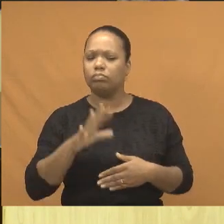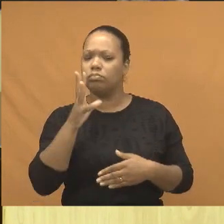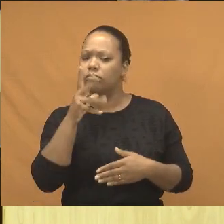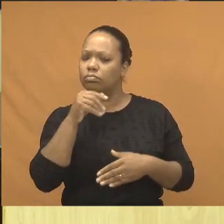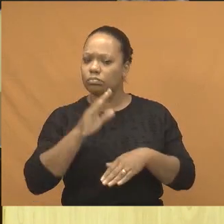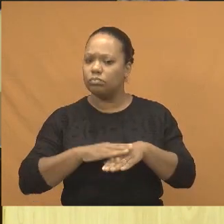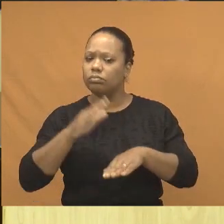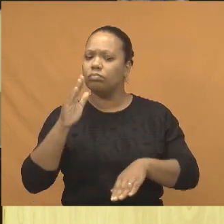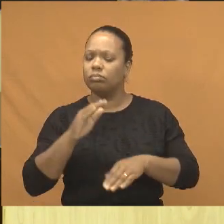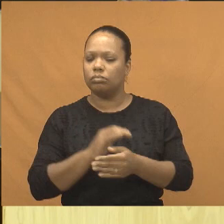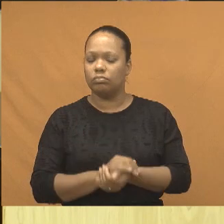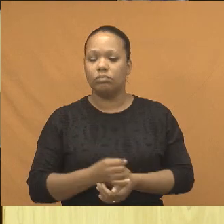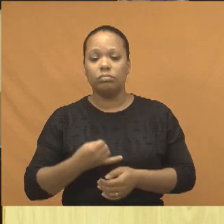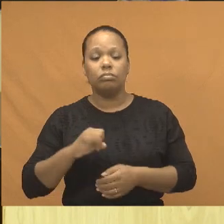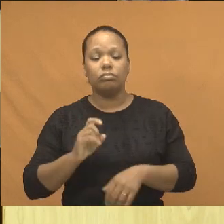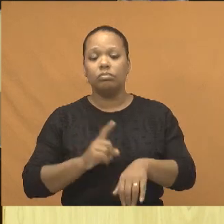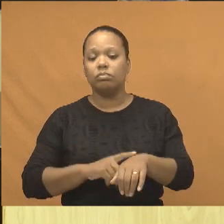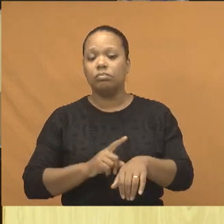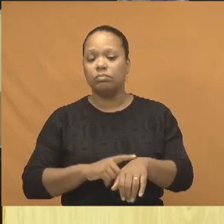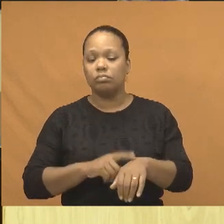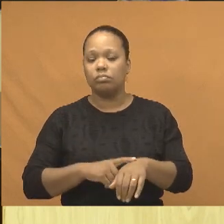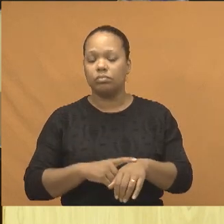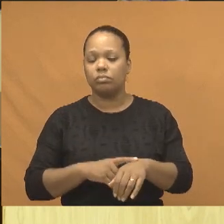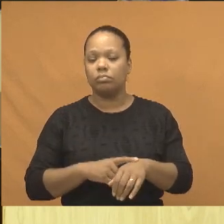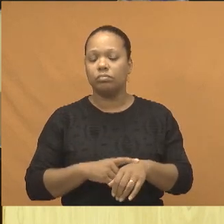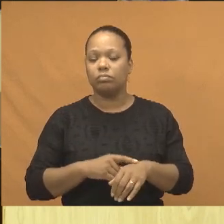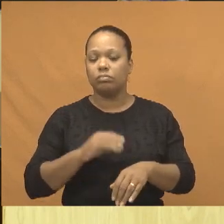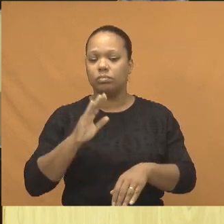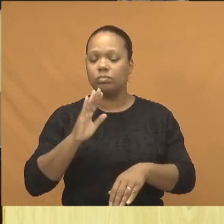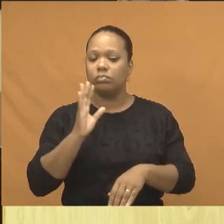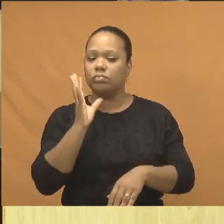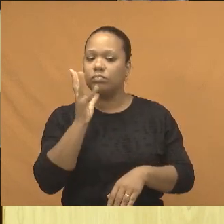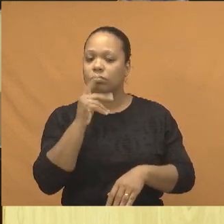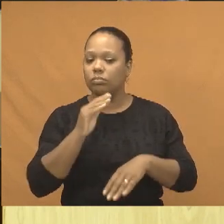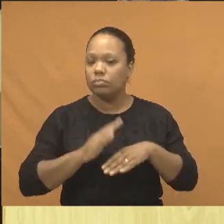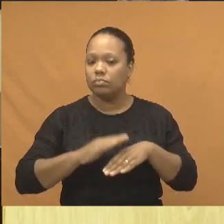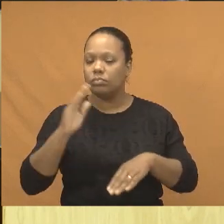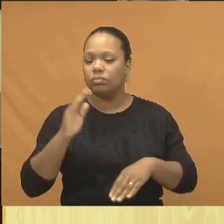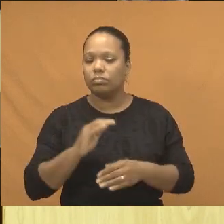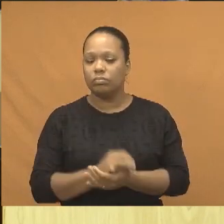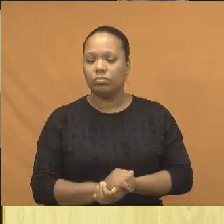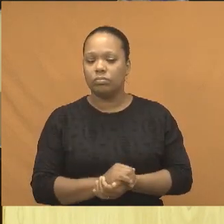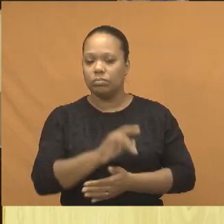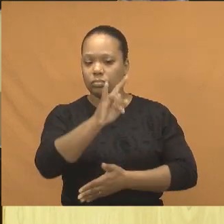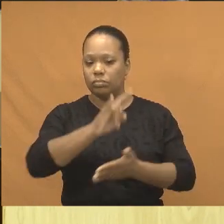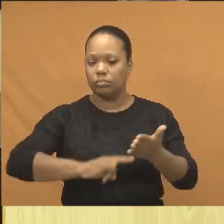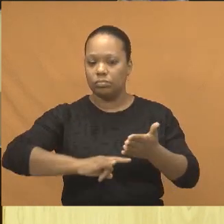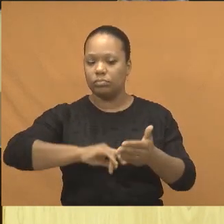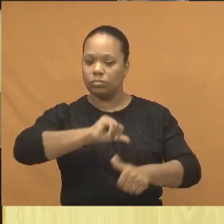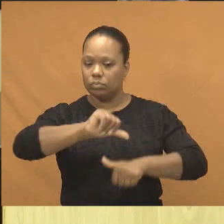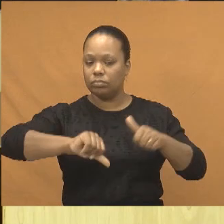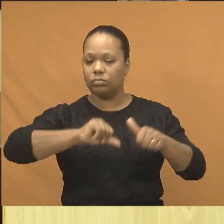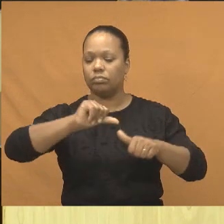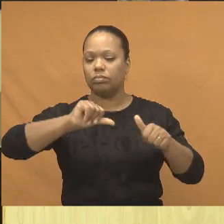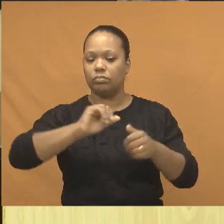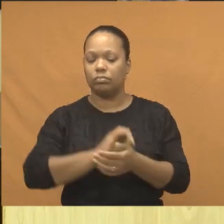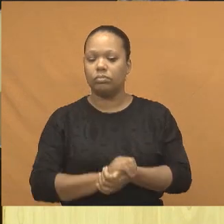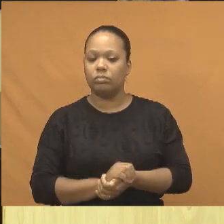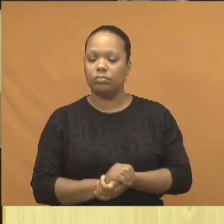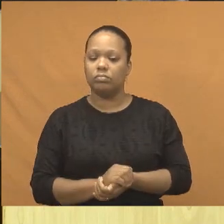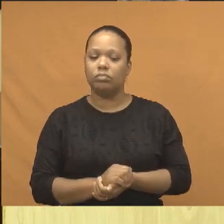Terceiro, caso o prazo seja estendido, haverá necessidade de aditamento de contrato? Quarto, solicitamos